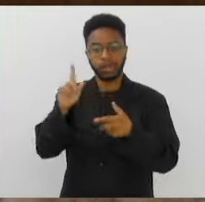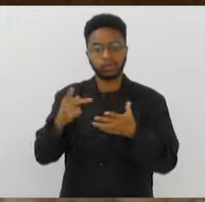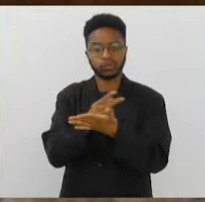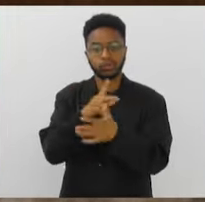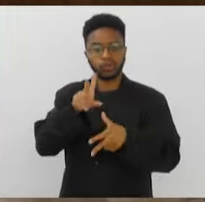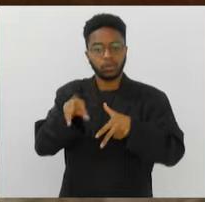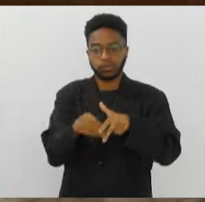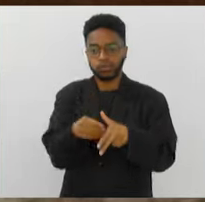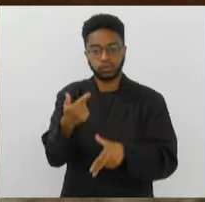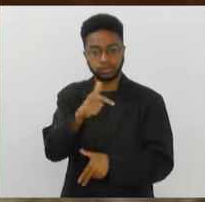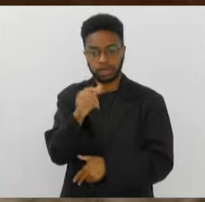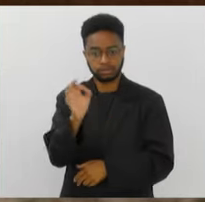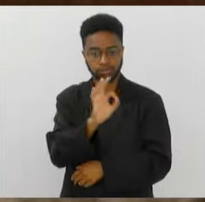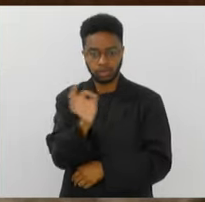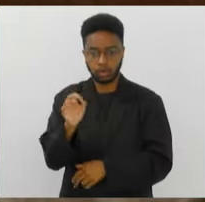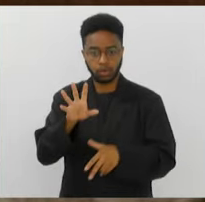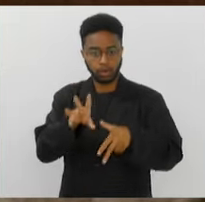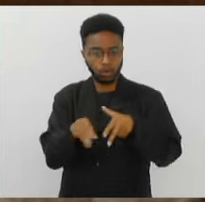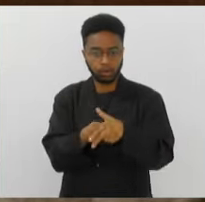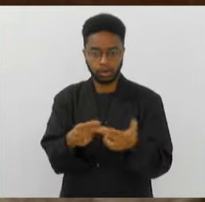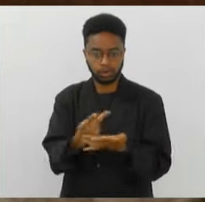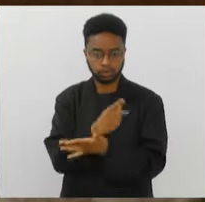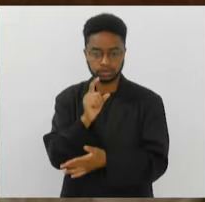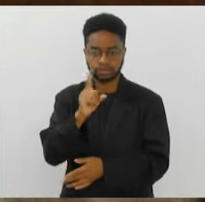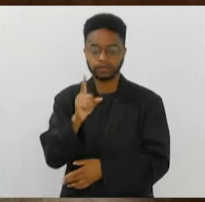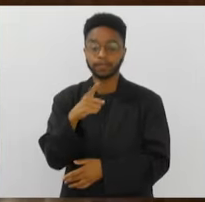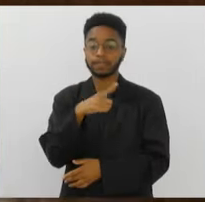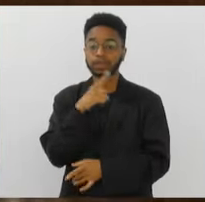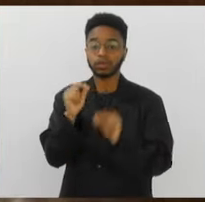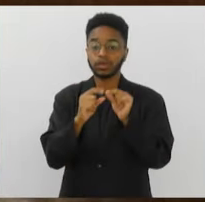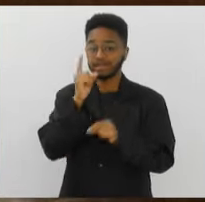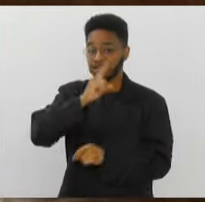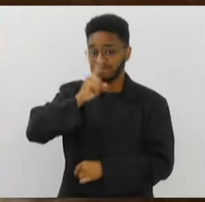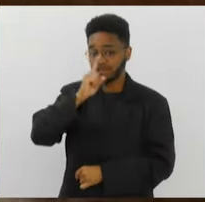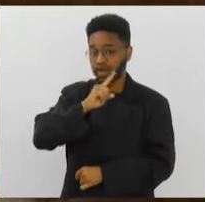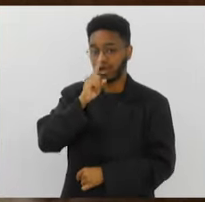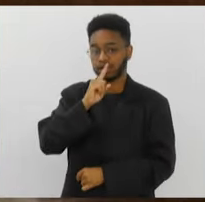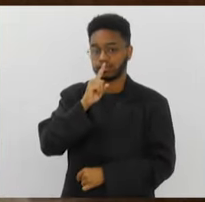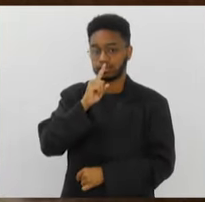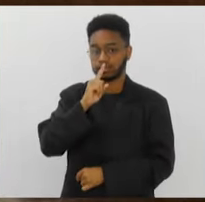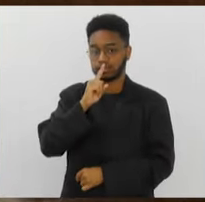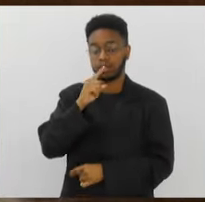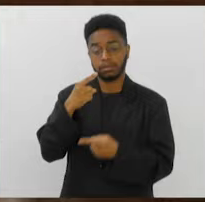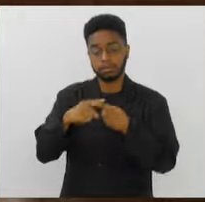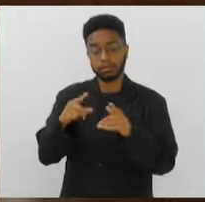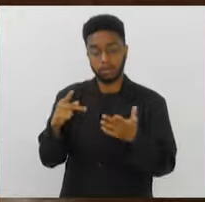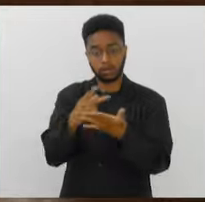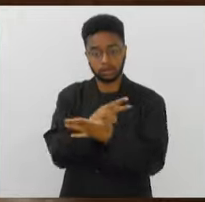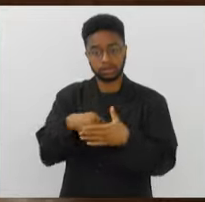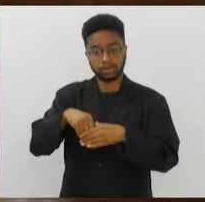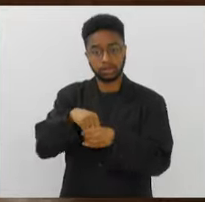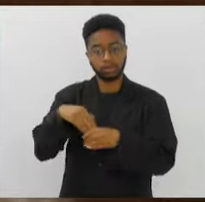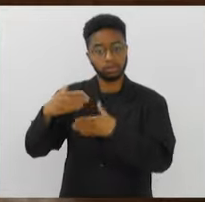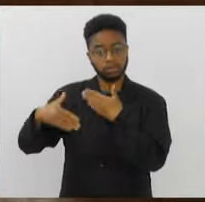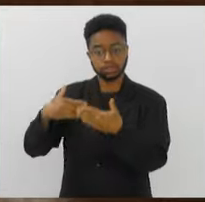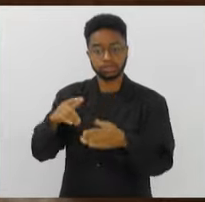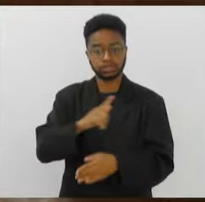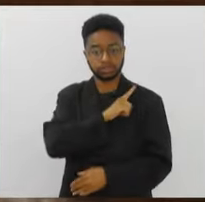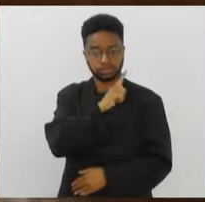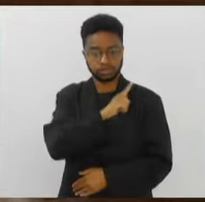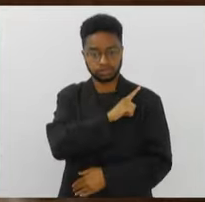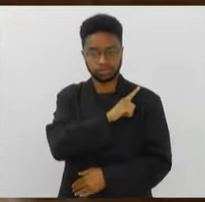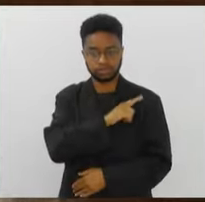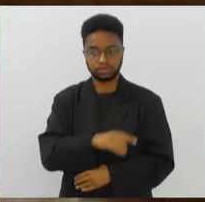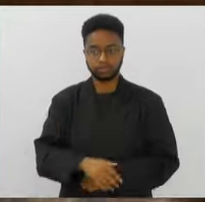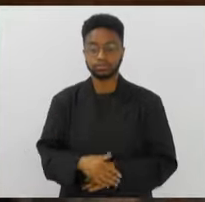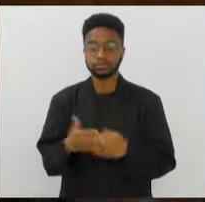tem corrupção nenhuma. O que tem são imperfeições que acontecem dentro de um processo de gestão